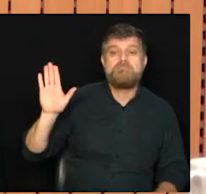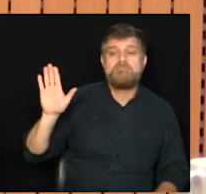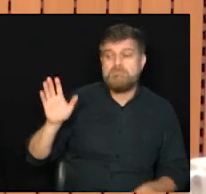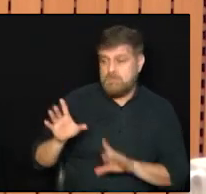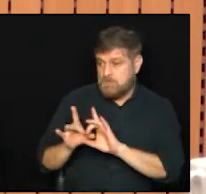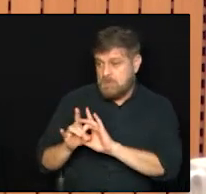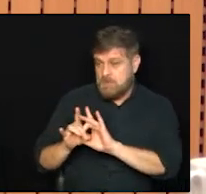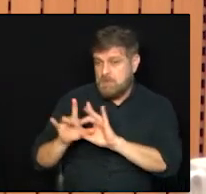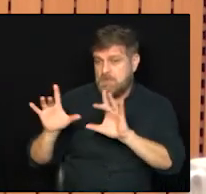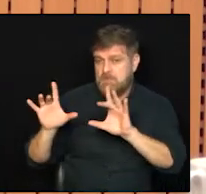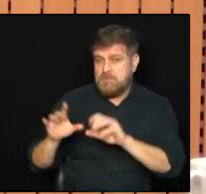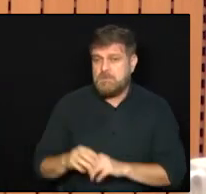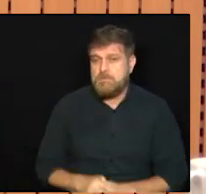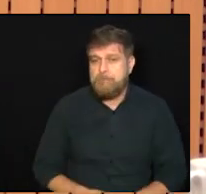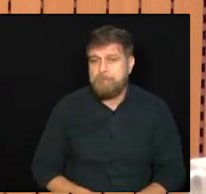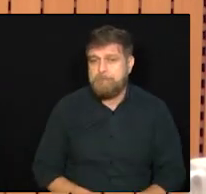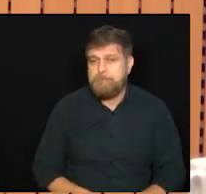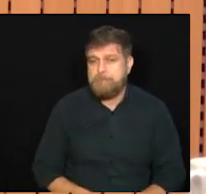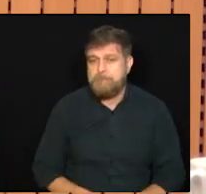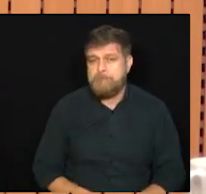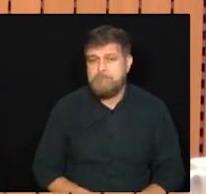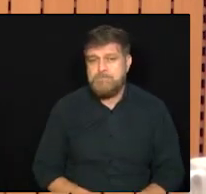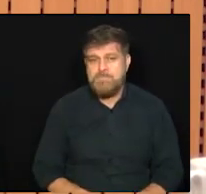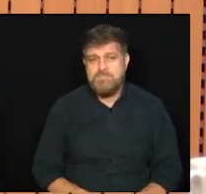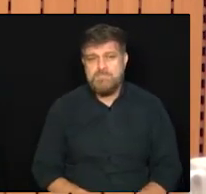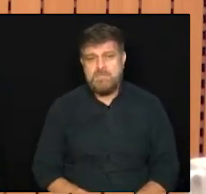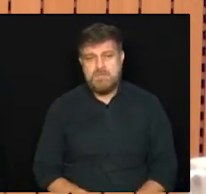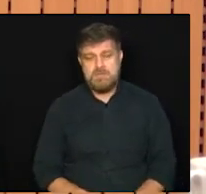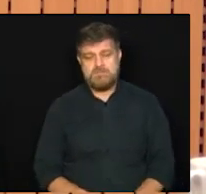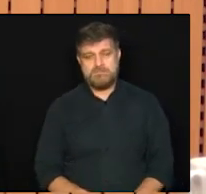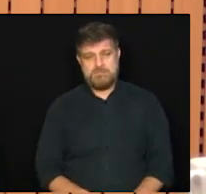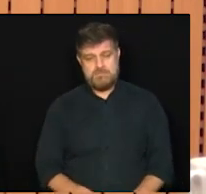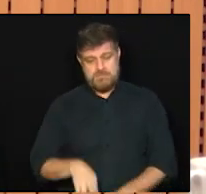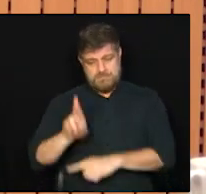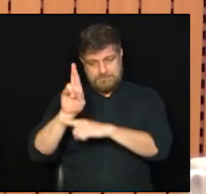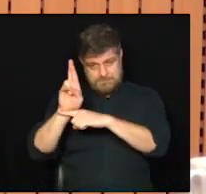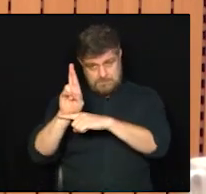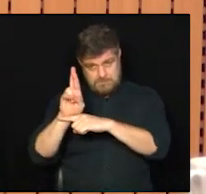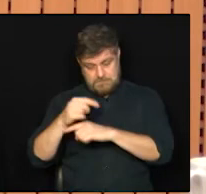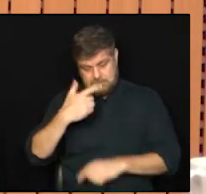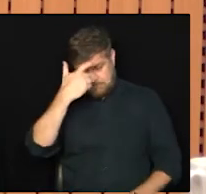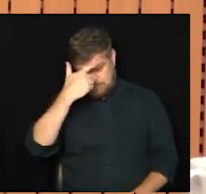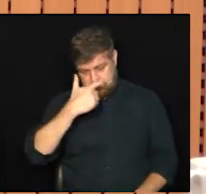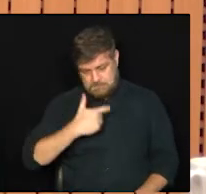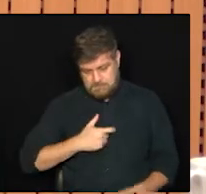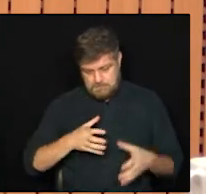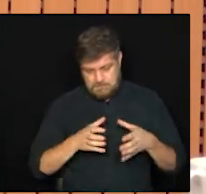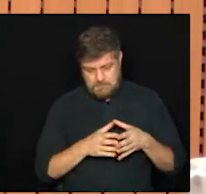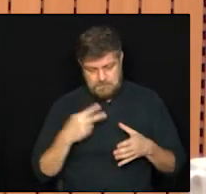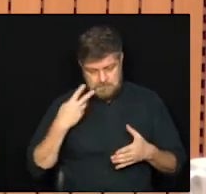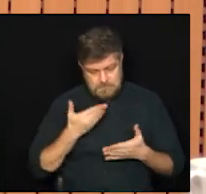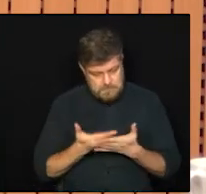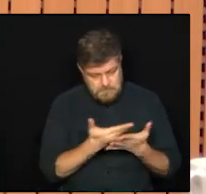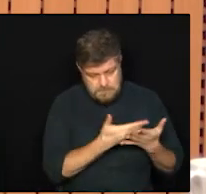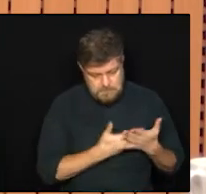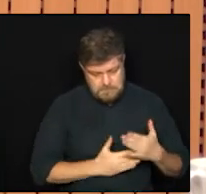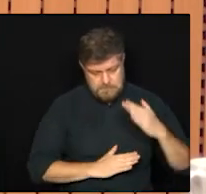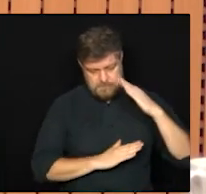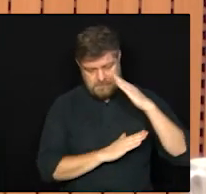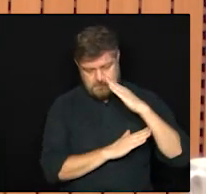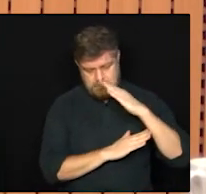vontade. Se não, em nome da Comissão de Estudos e da Câmara